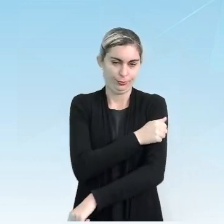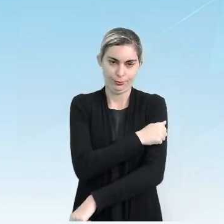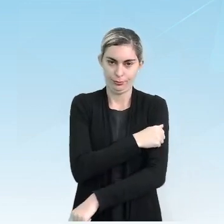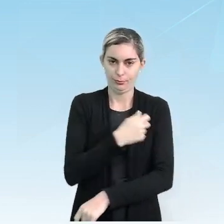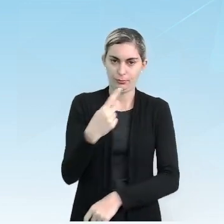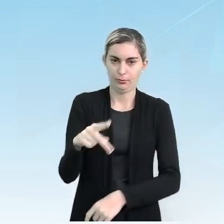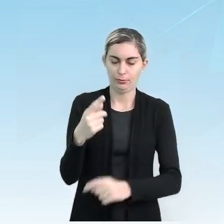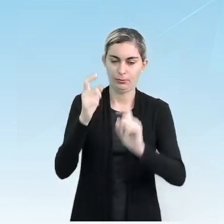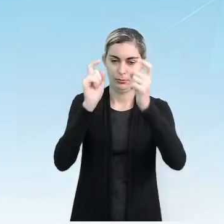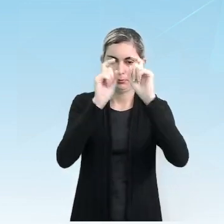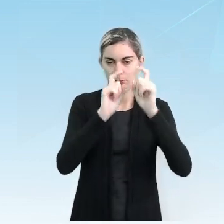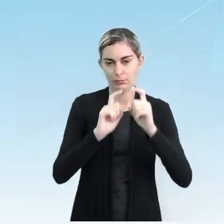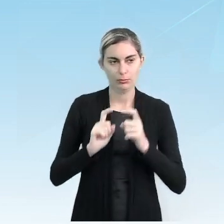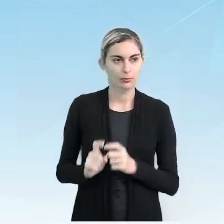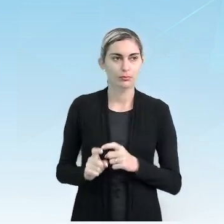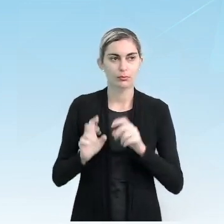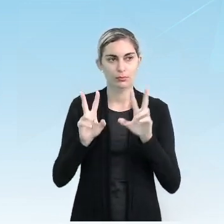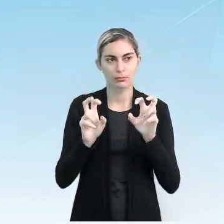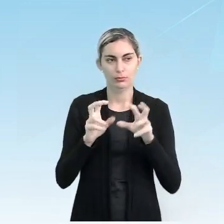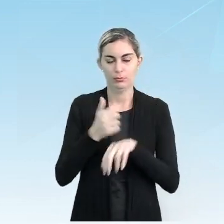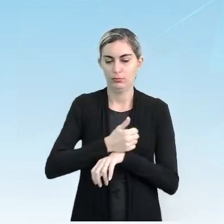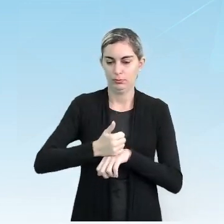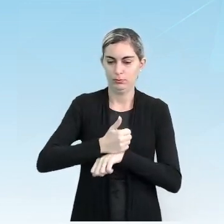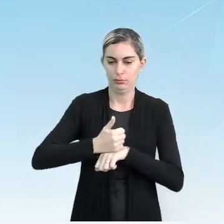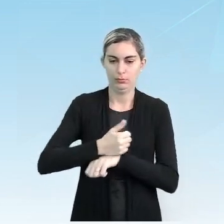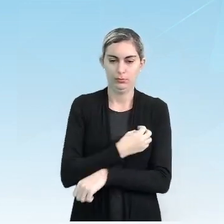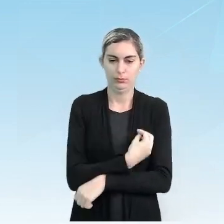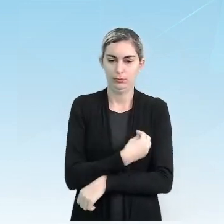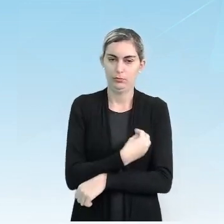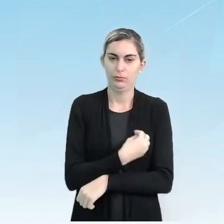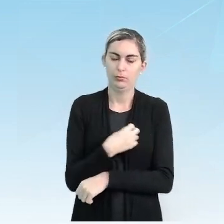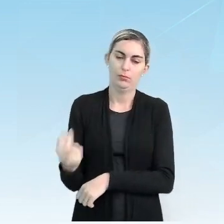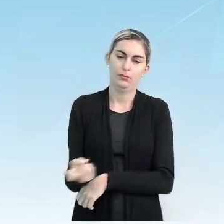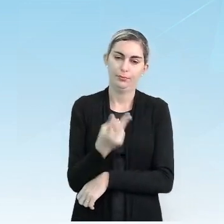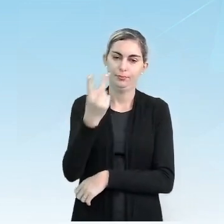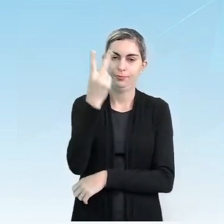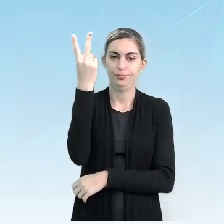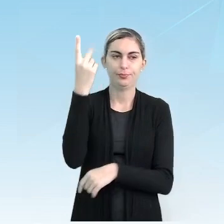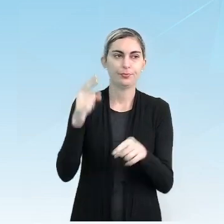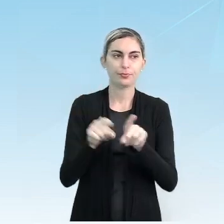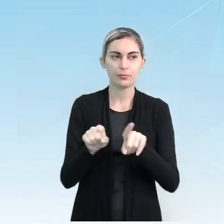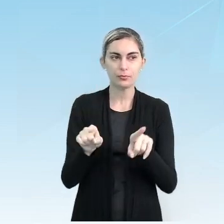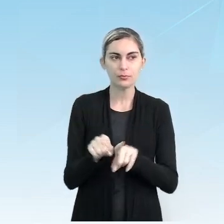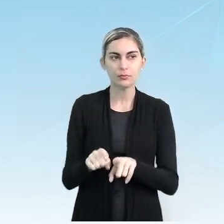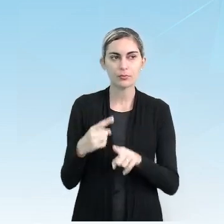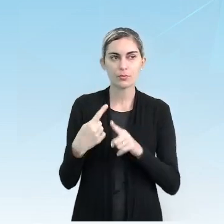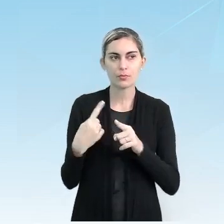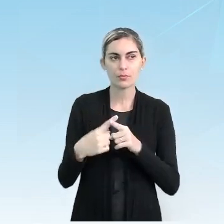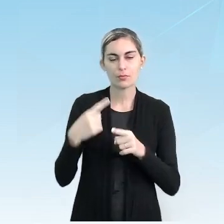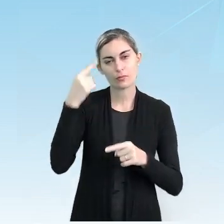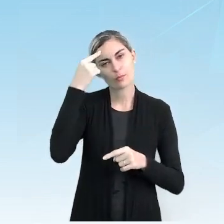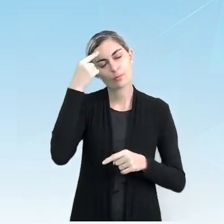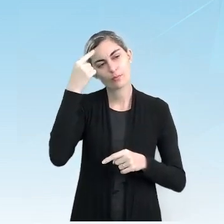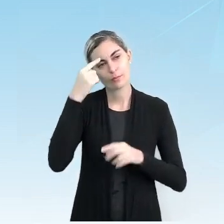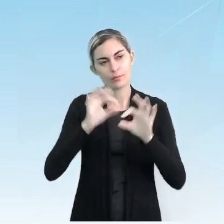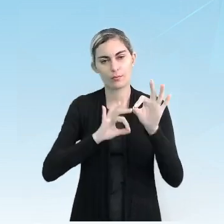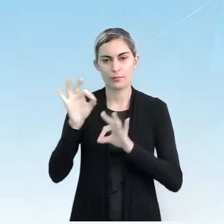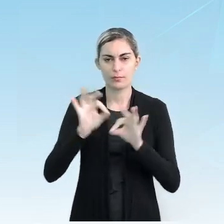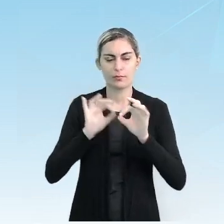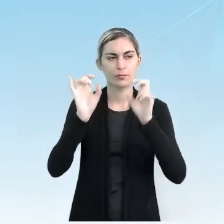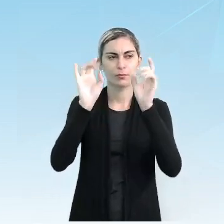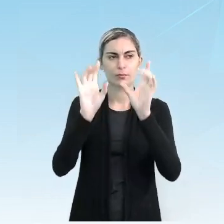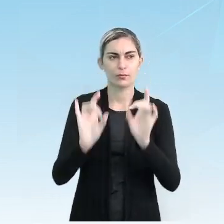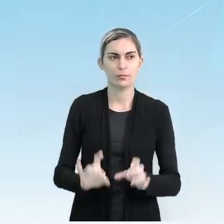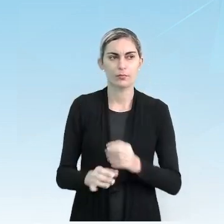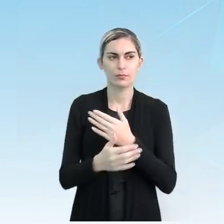essa discussão sobre profissão, vida, valores, e também porque ele é pensado em